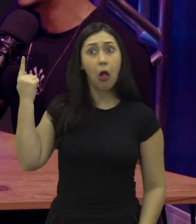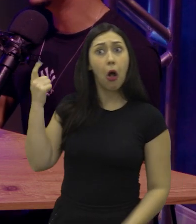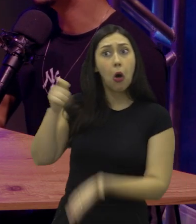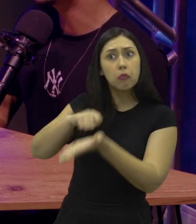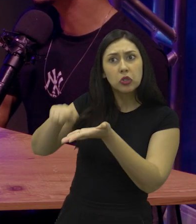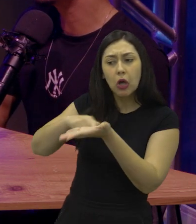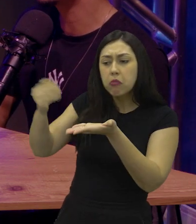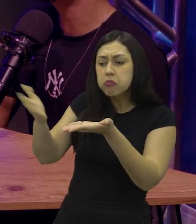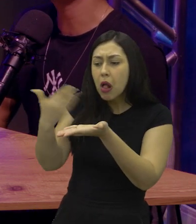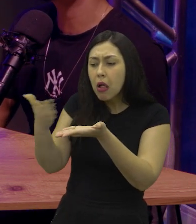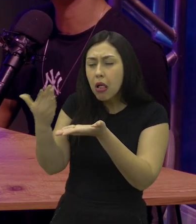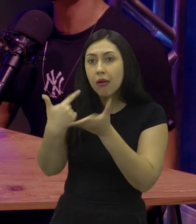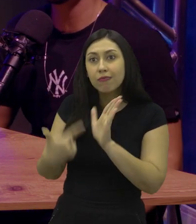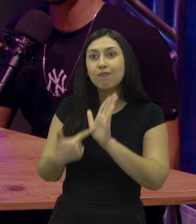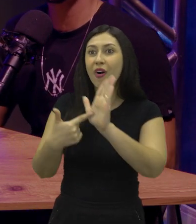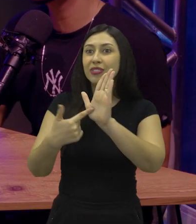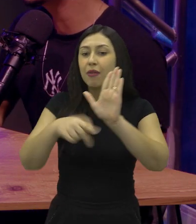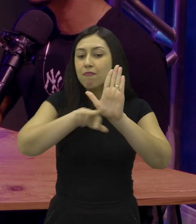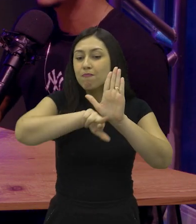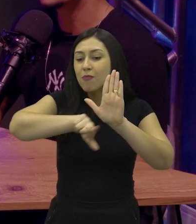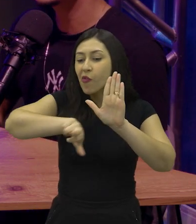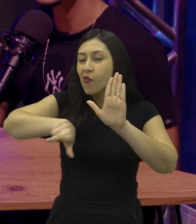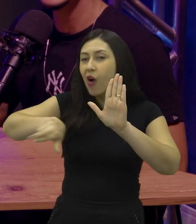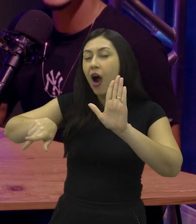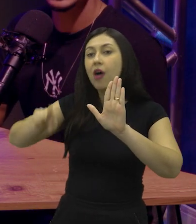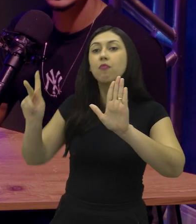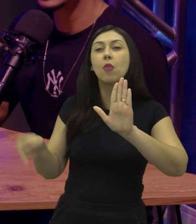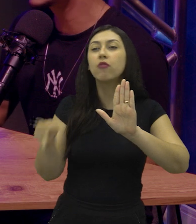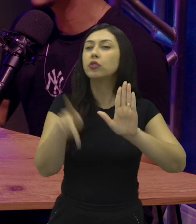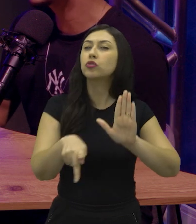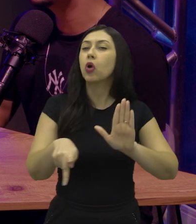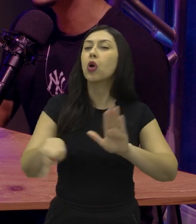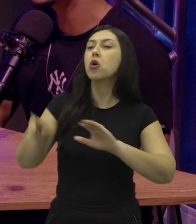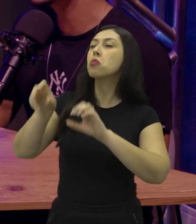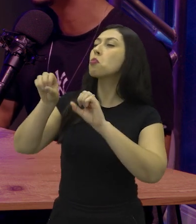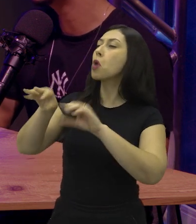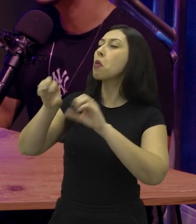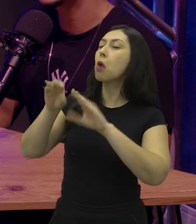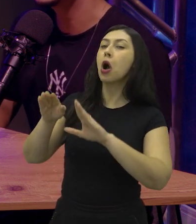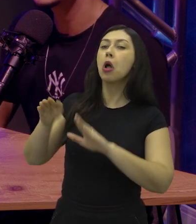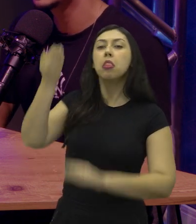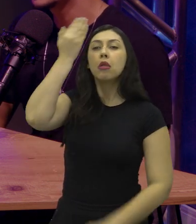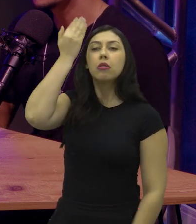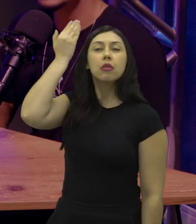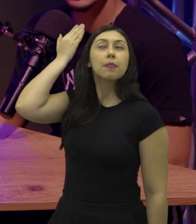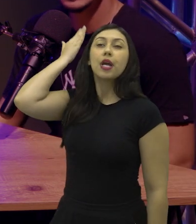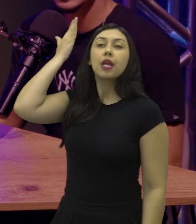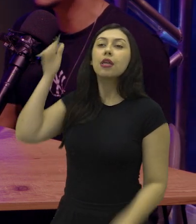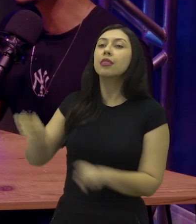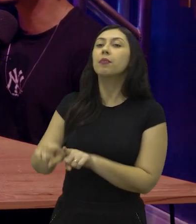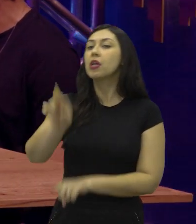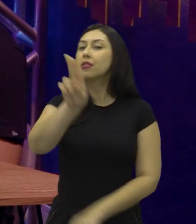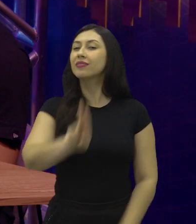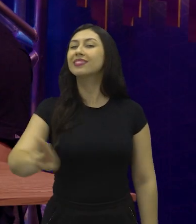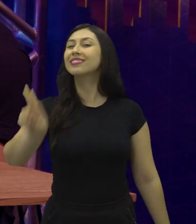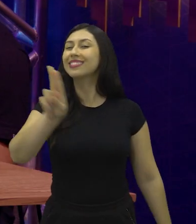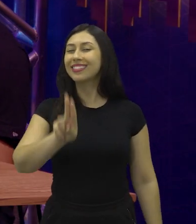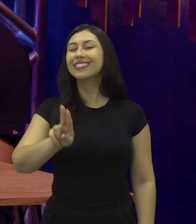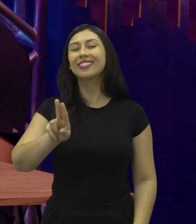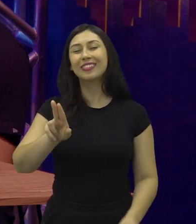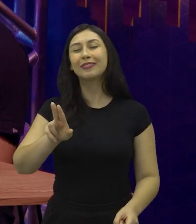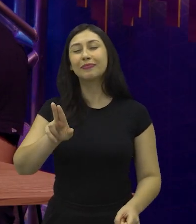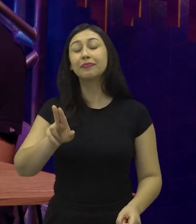Júlio Verne, os professores que dão aula nas academias, nas universidades, começam a se aventurar por